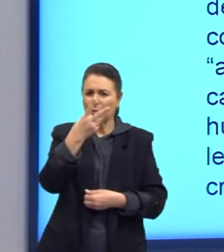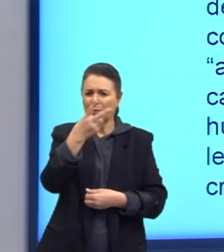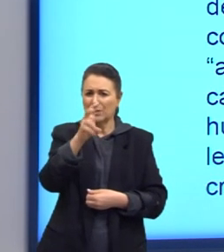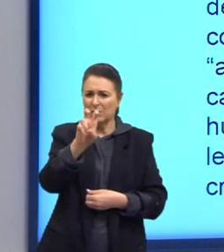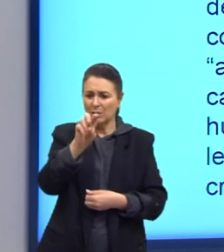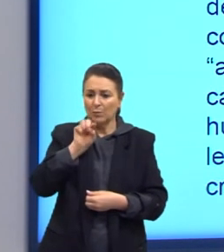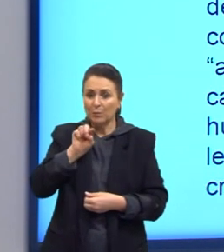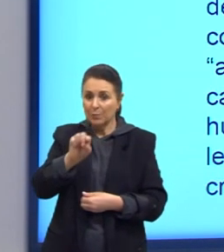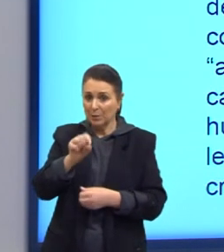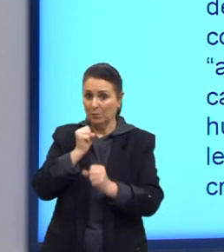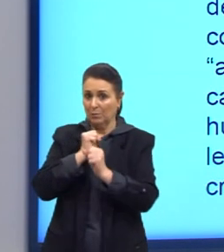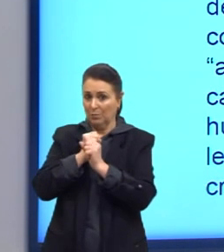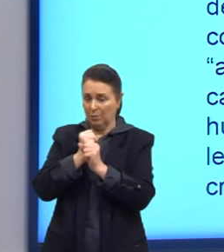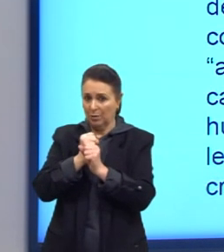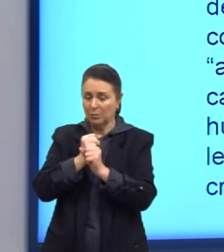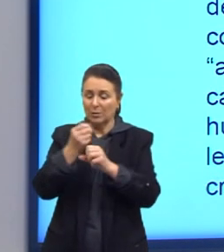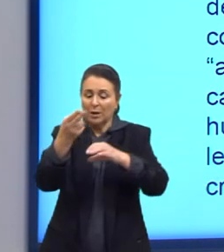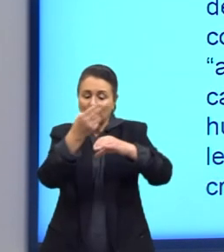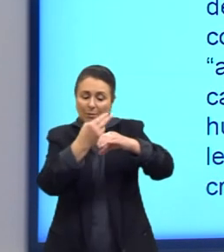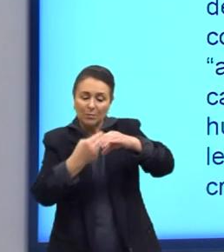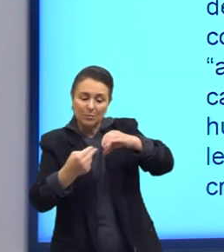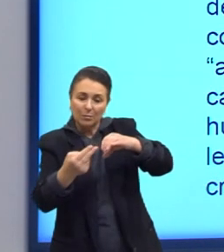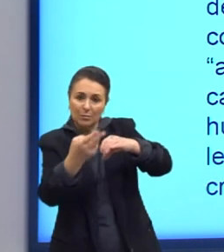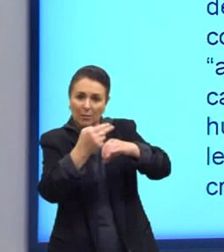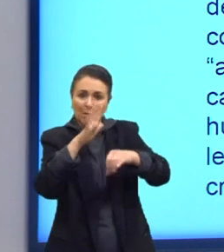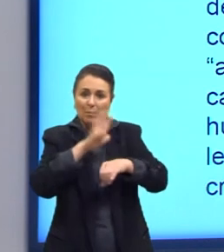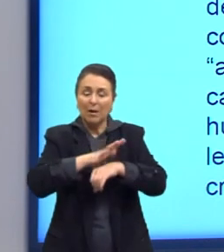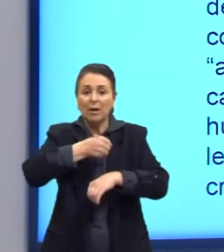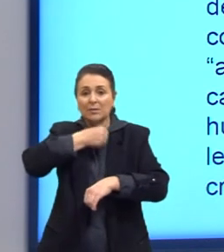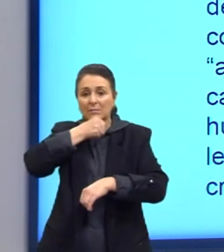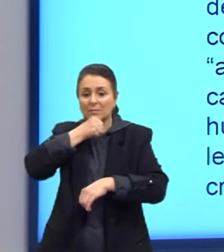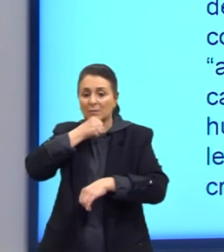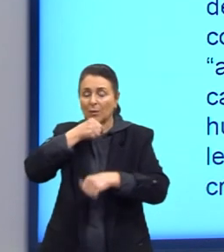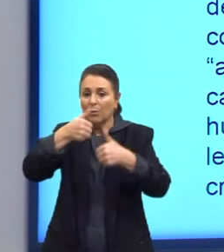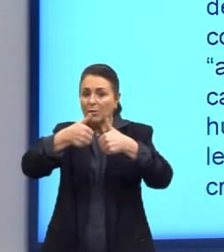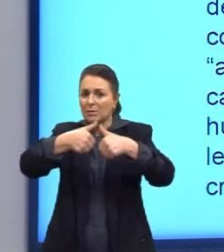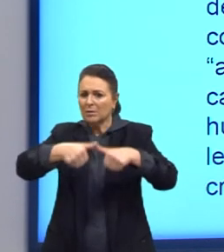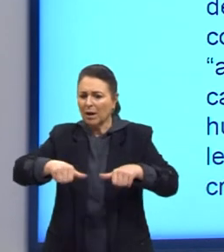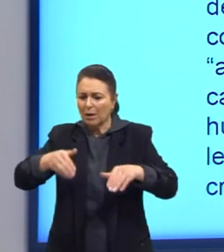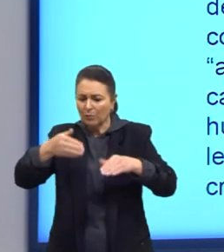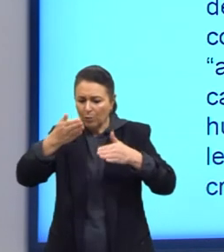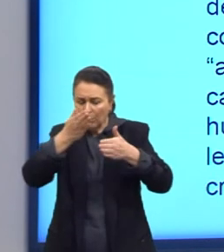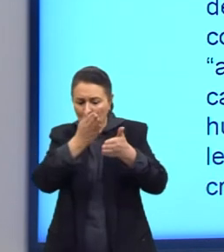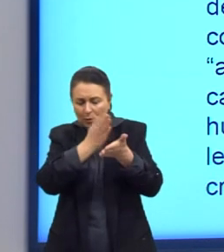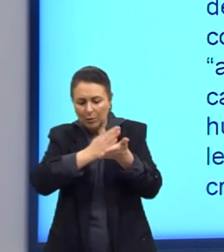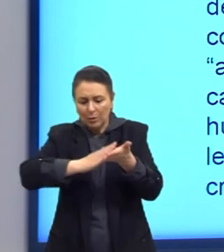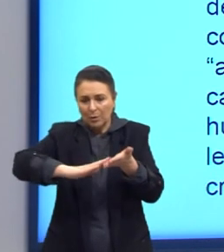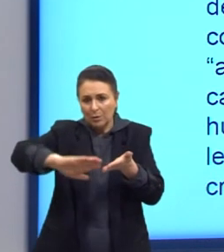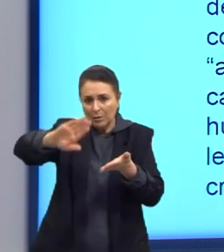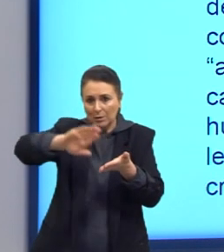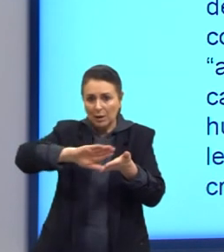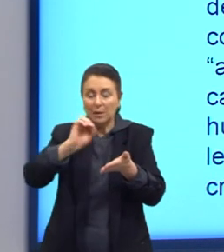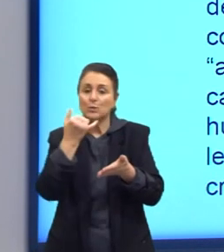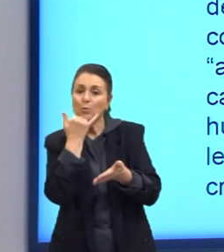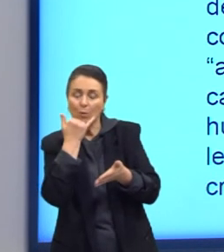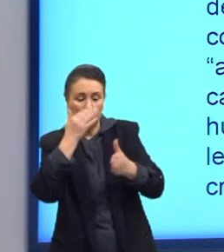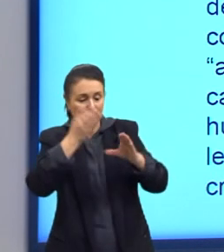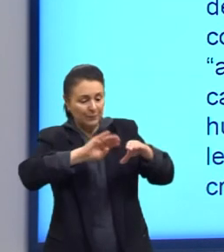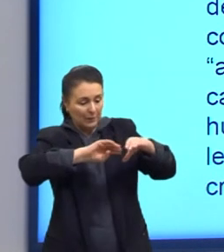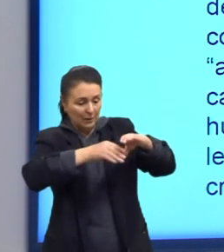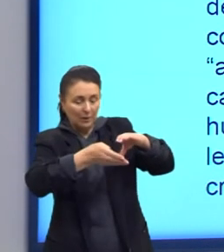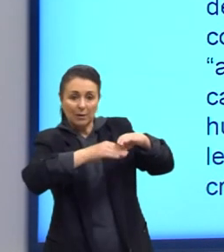25 mil anos as pinturas rupestres mais antigas estavam em Covas Covas não em cavernas